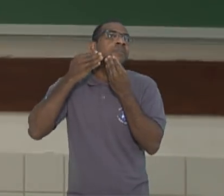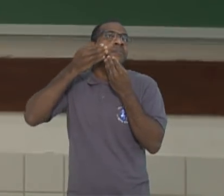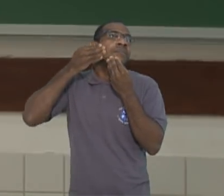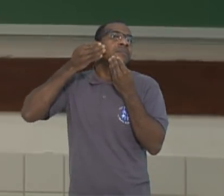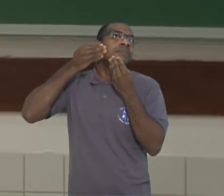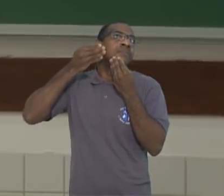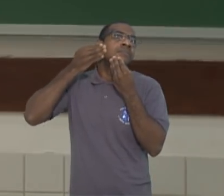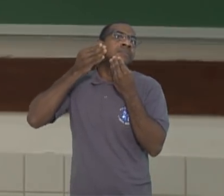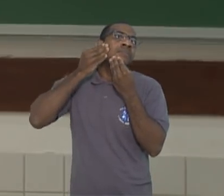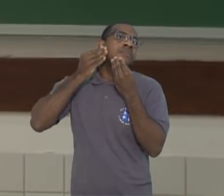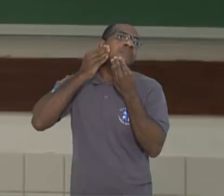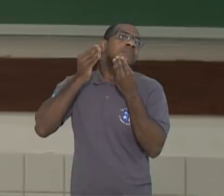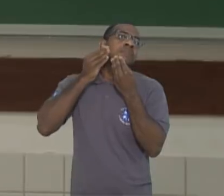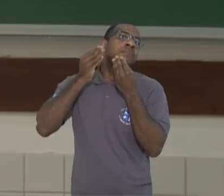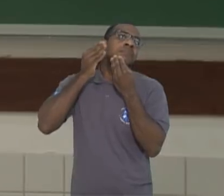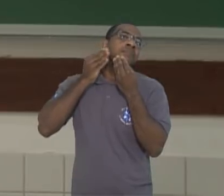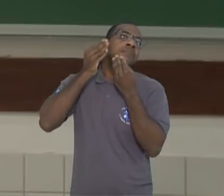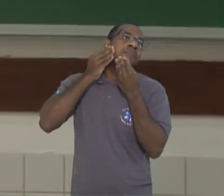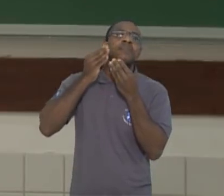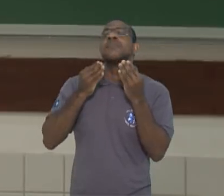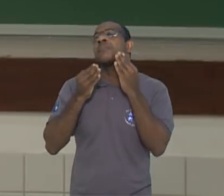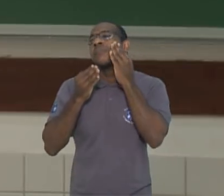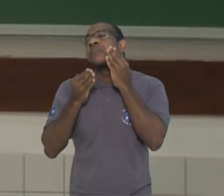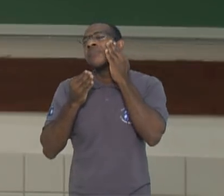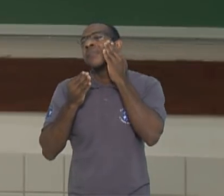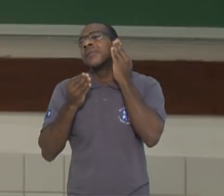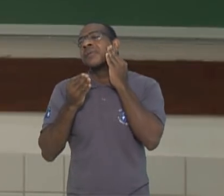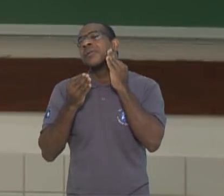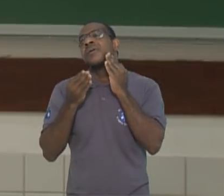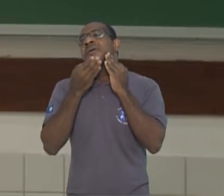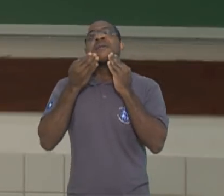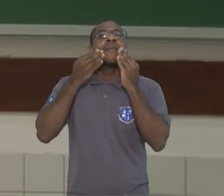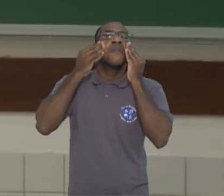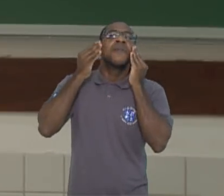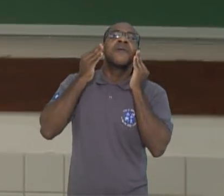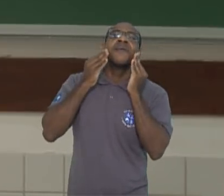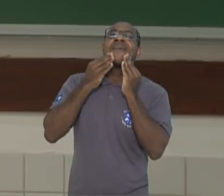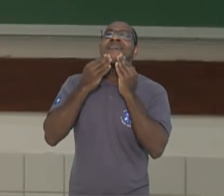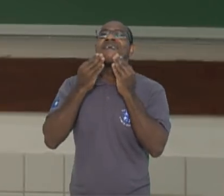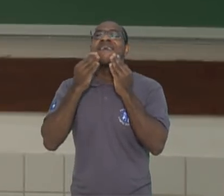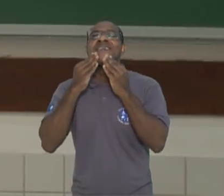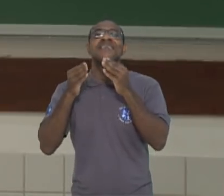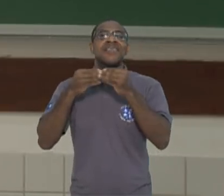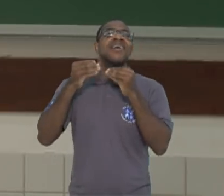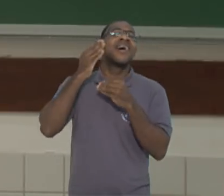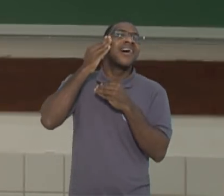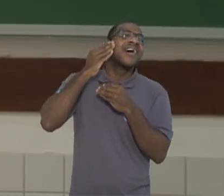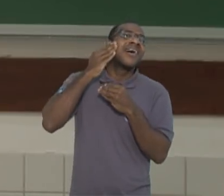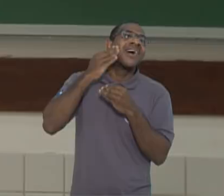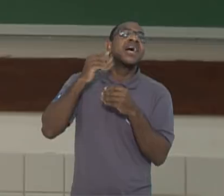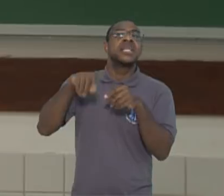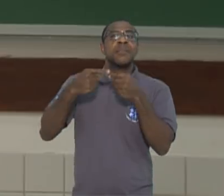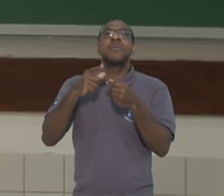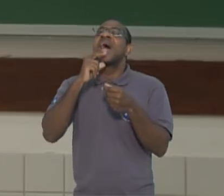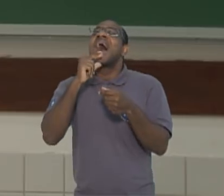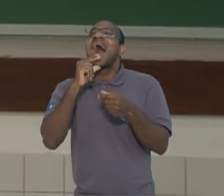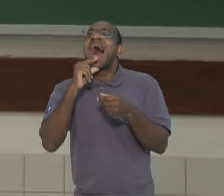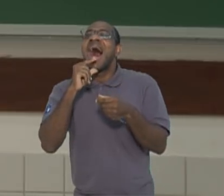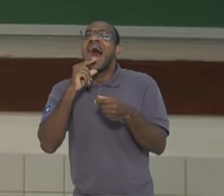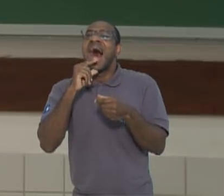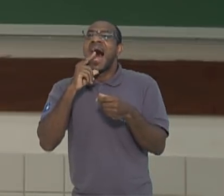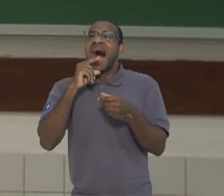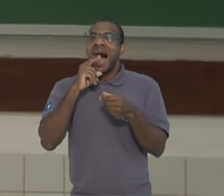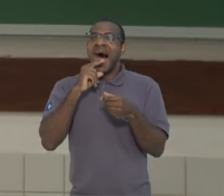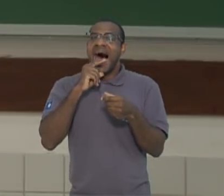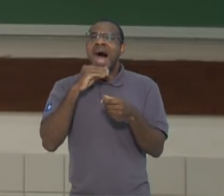tá? Pele é algo muito delicado. Então, passa, tira o excesso e depois, né, no banho de água morna, você